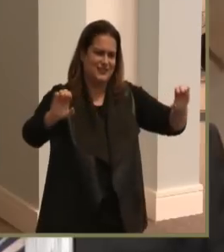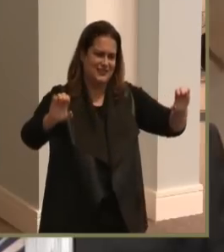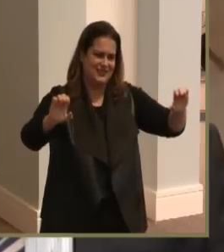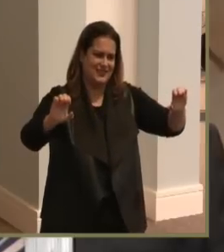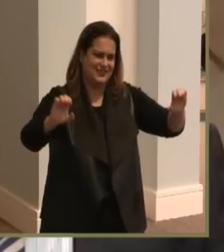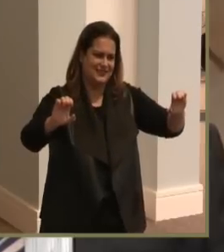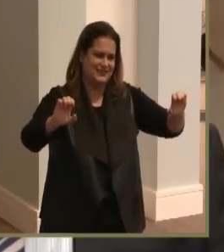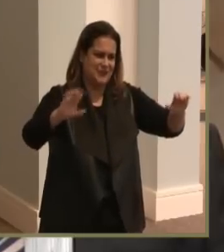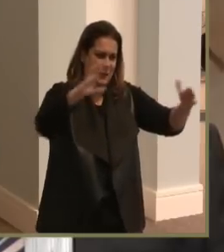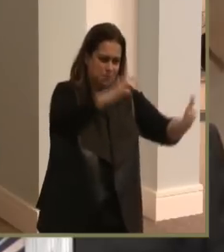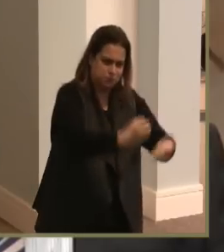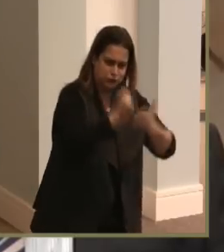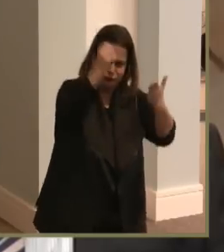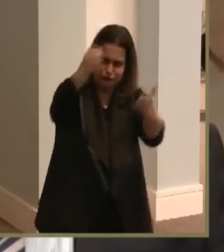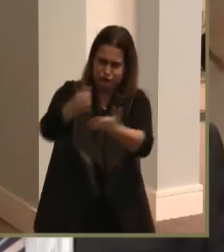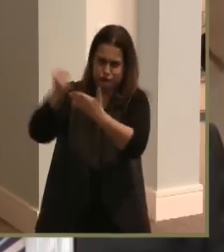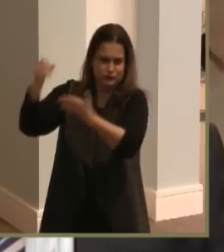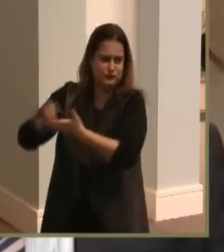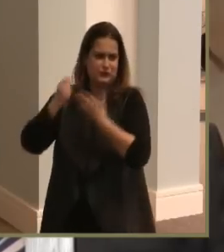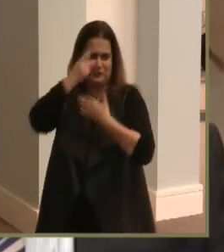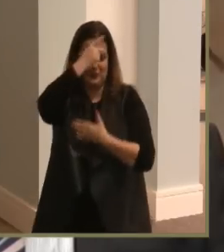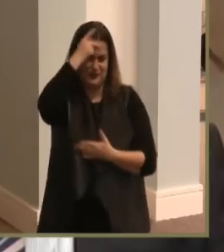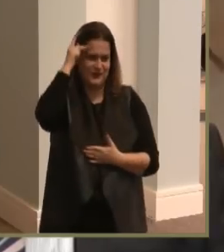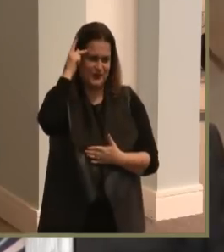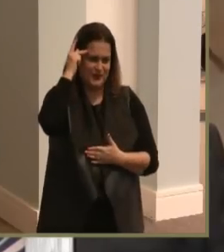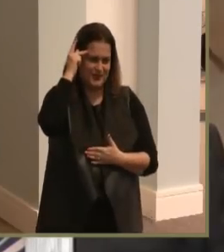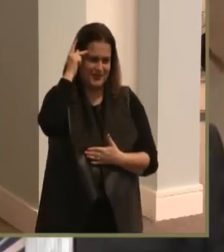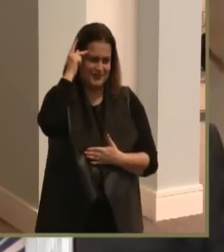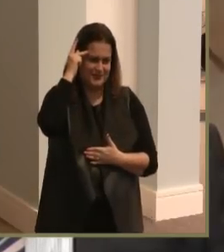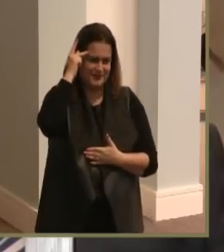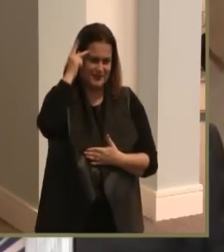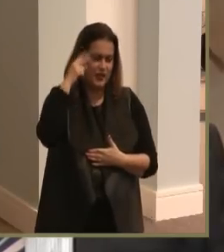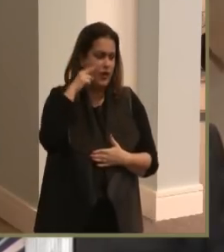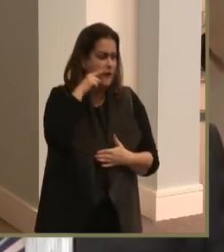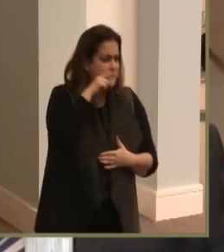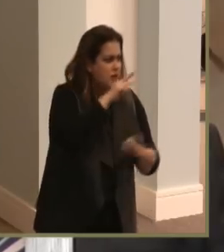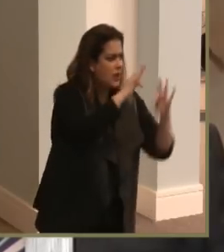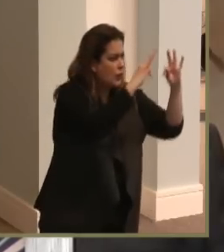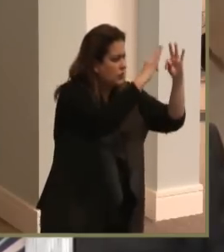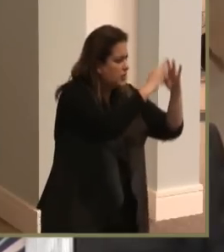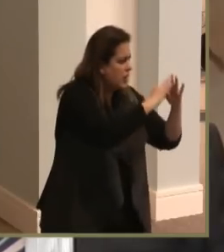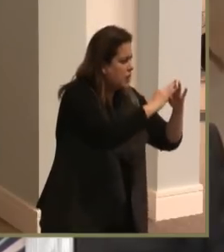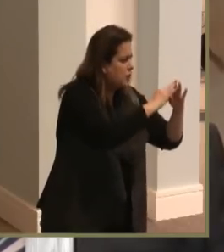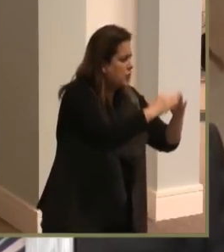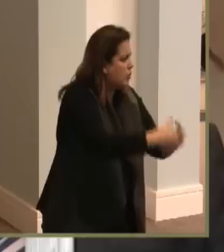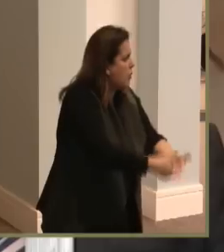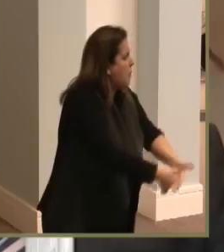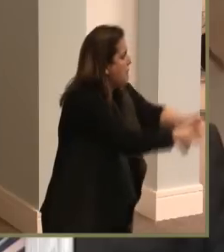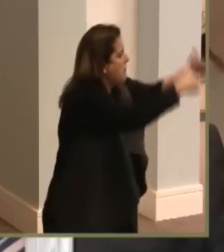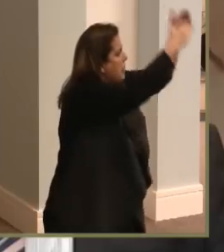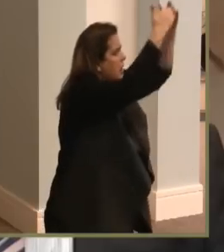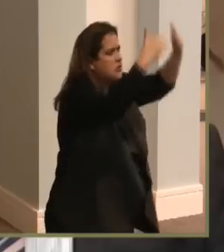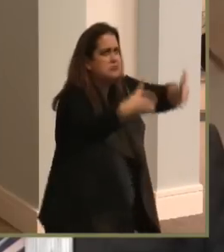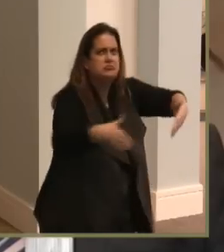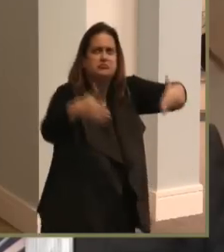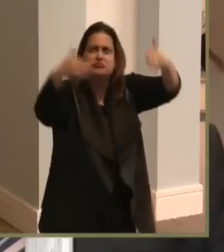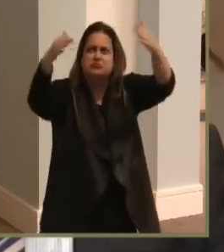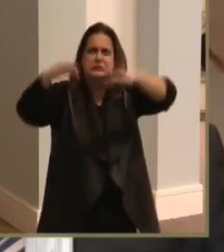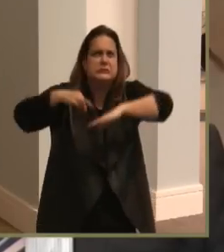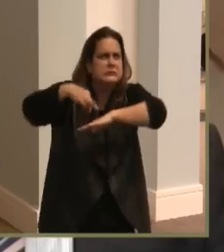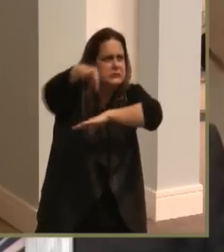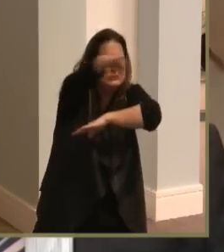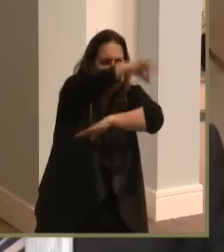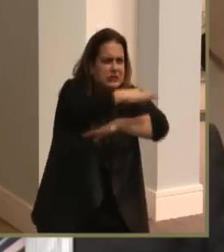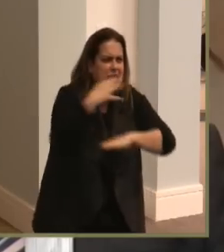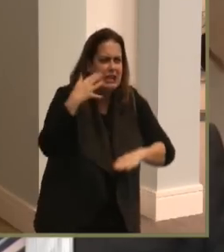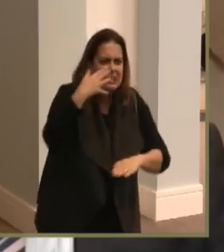para alcançarmos pessoas. Olhamos os templos, olhamos os prédios, olhamos a arquitetura linda,